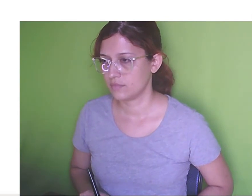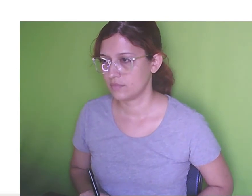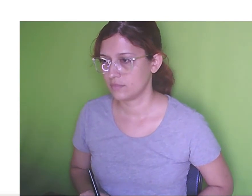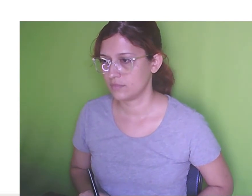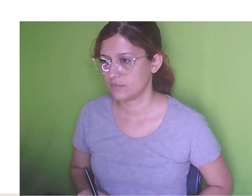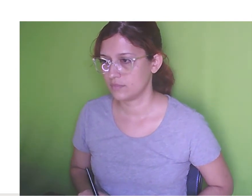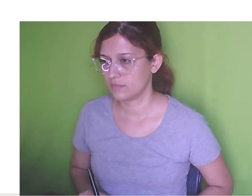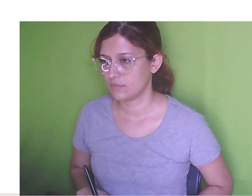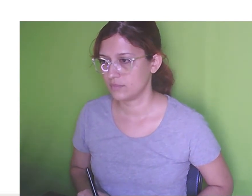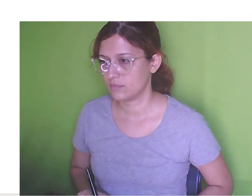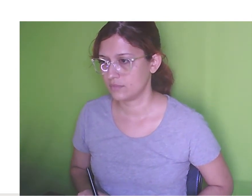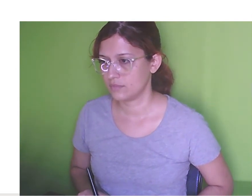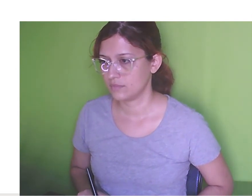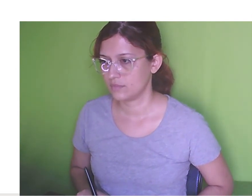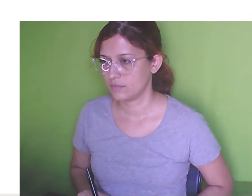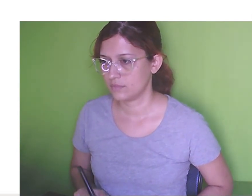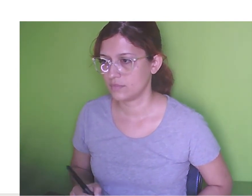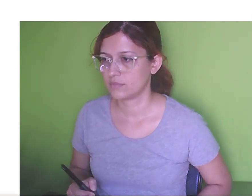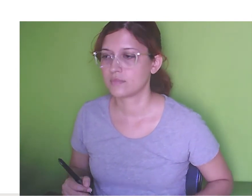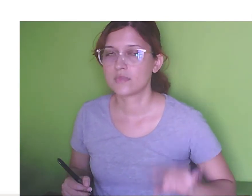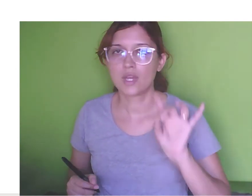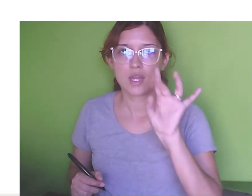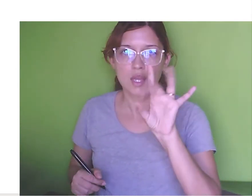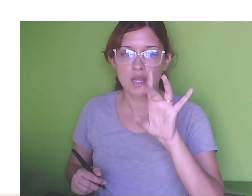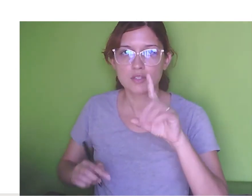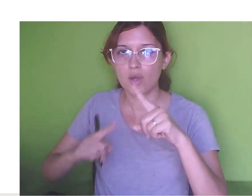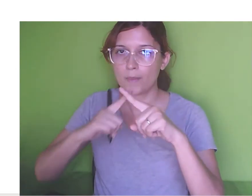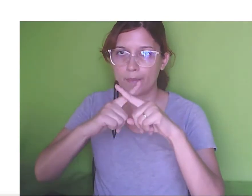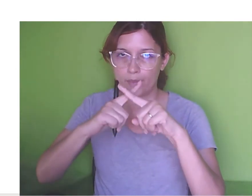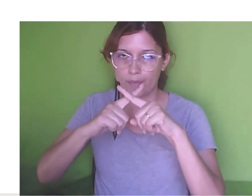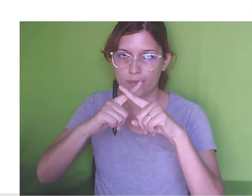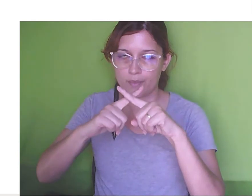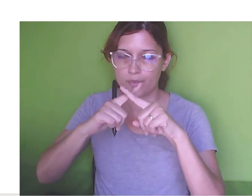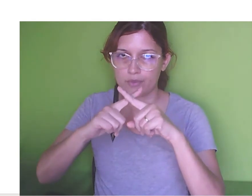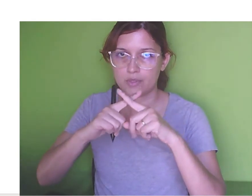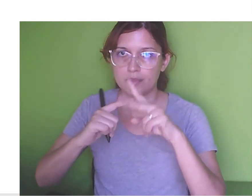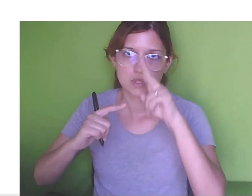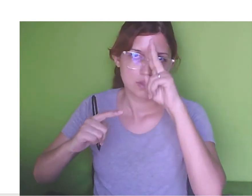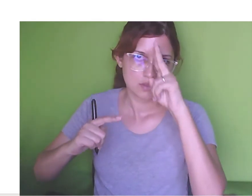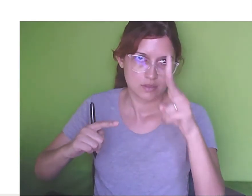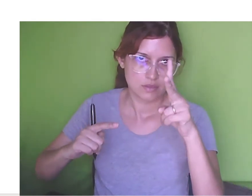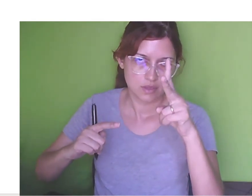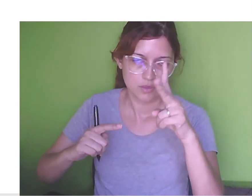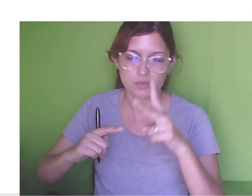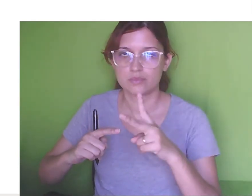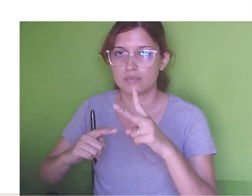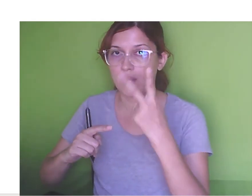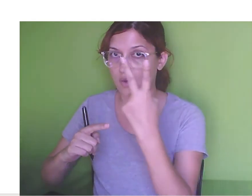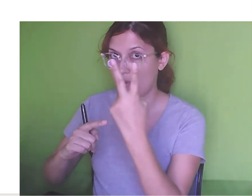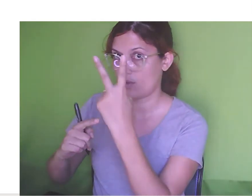Que é potência é igual a tensão vezes a corrente.